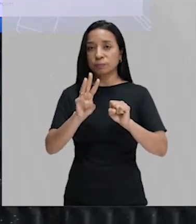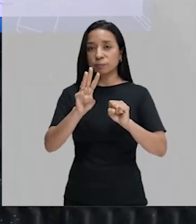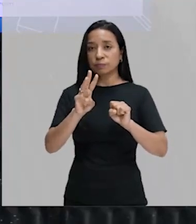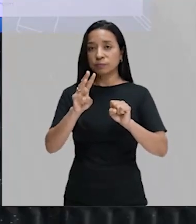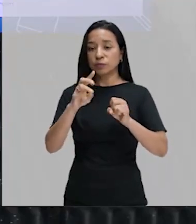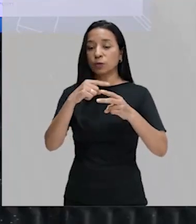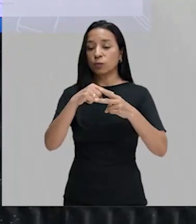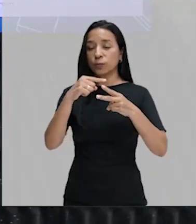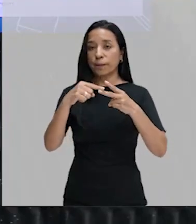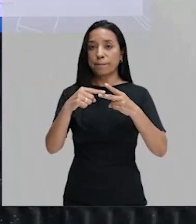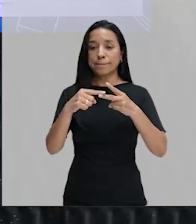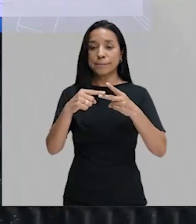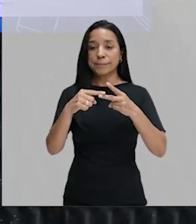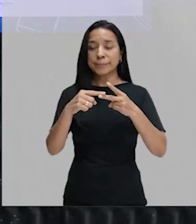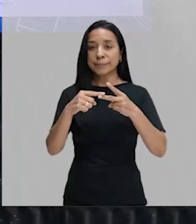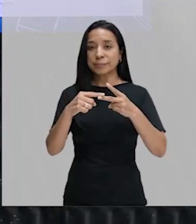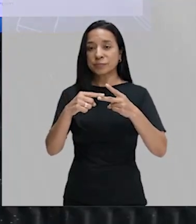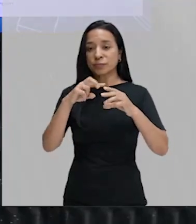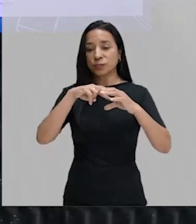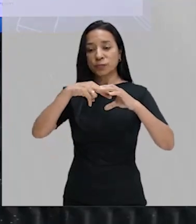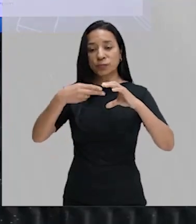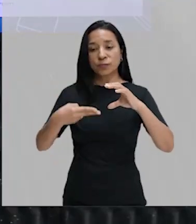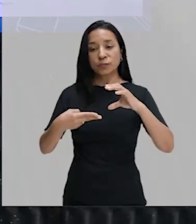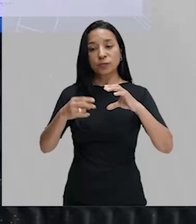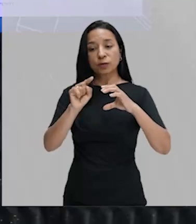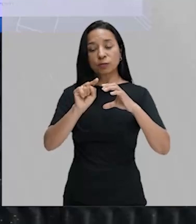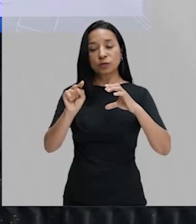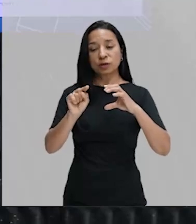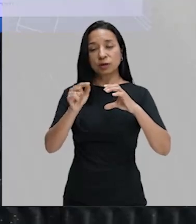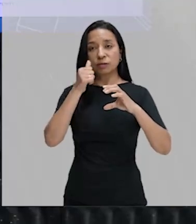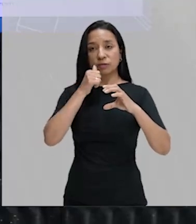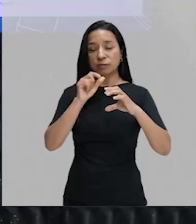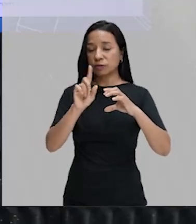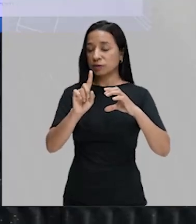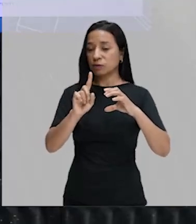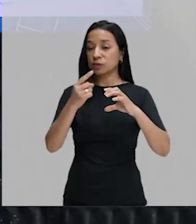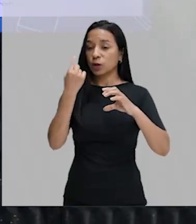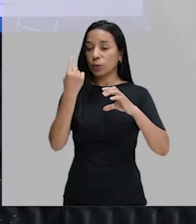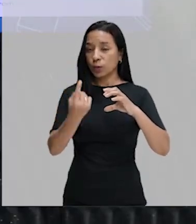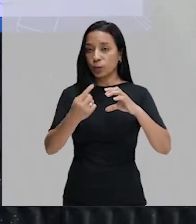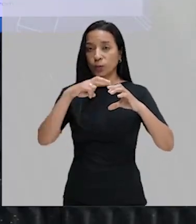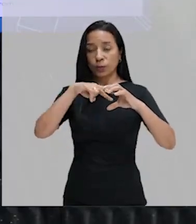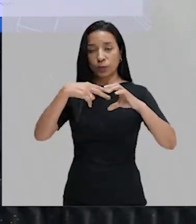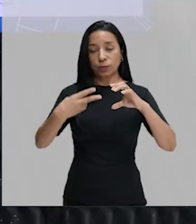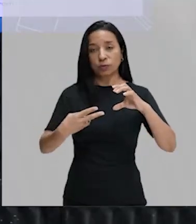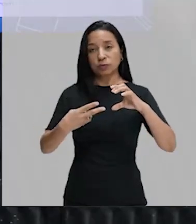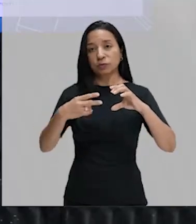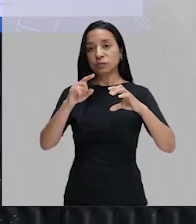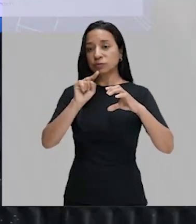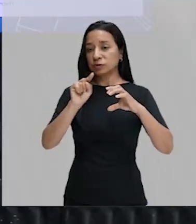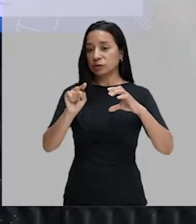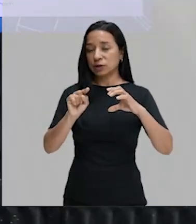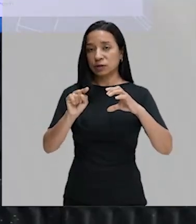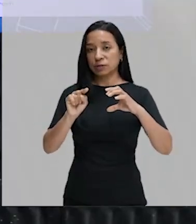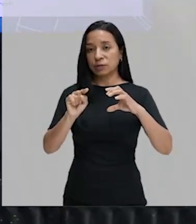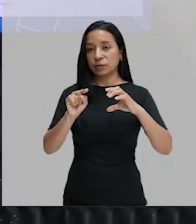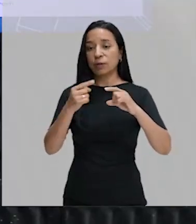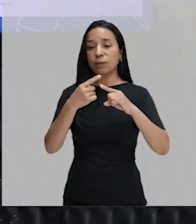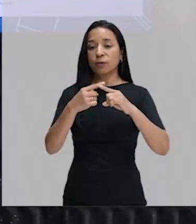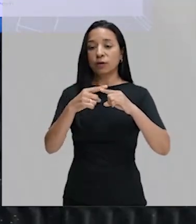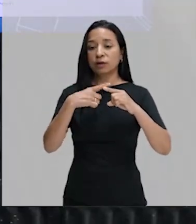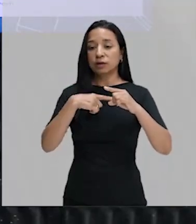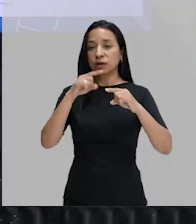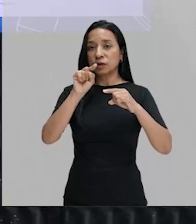2 cromossomos Z. A fêmea não. A fêmea ela só tem um cromossomo Z, porque ela tem o cromossomo Z e o W. Então, ela